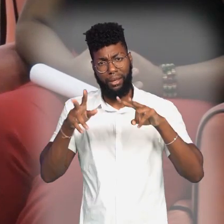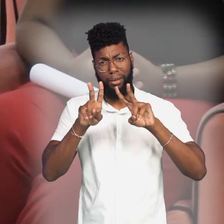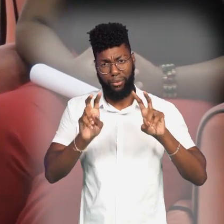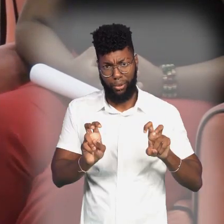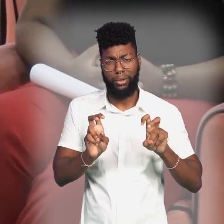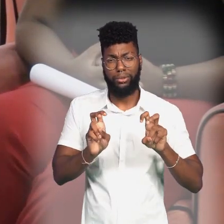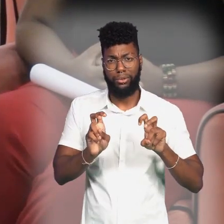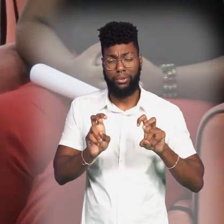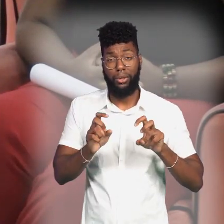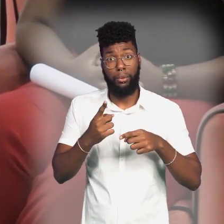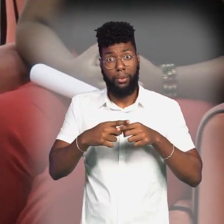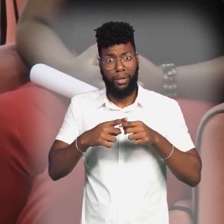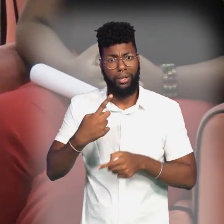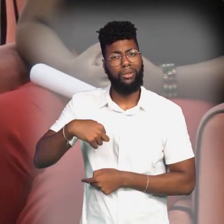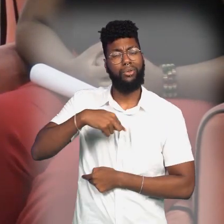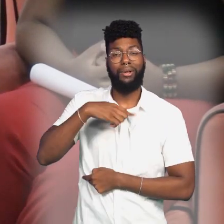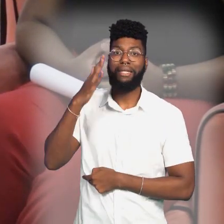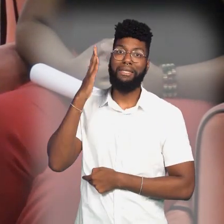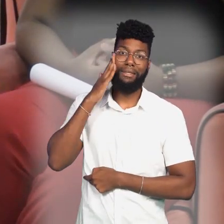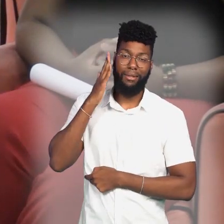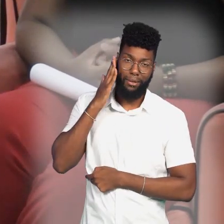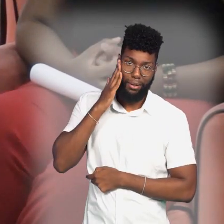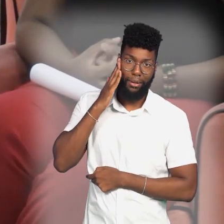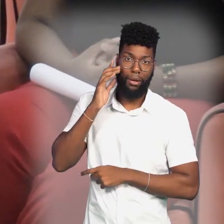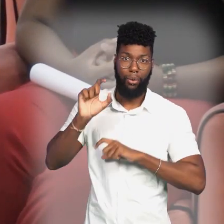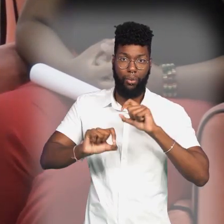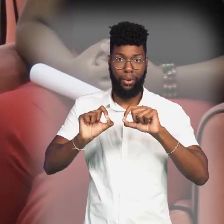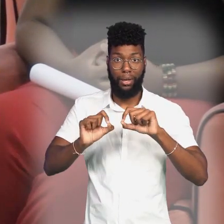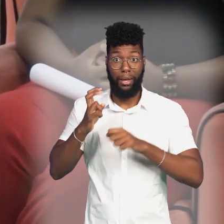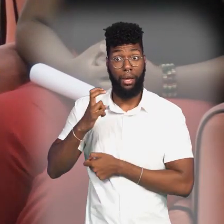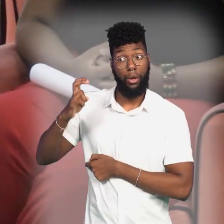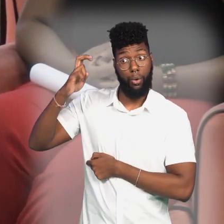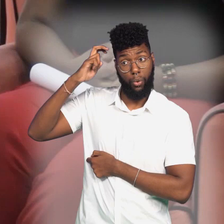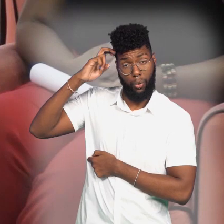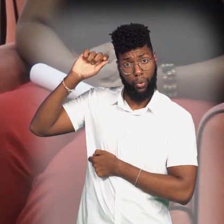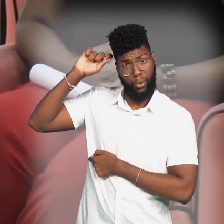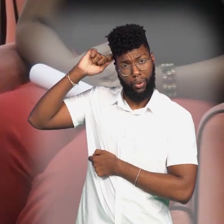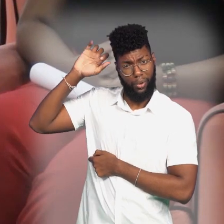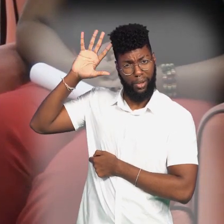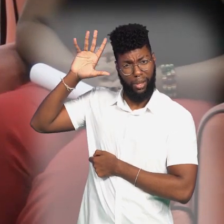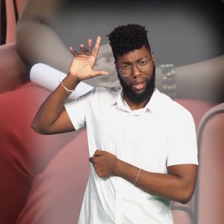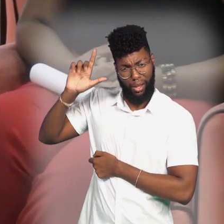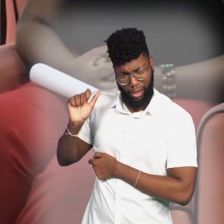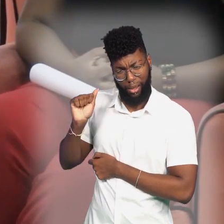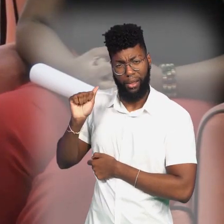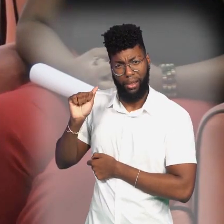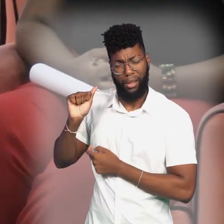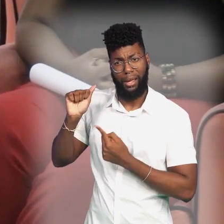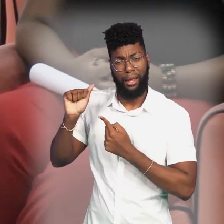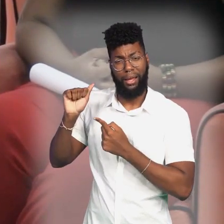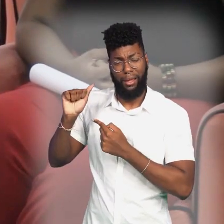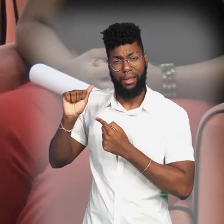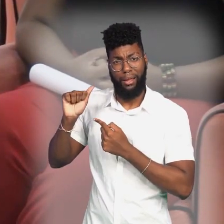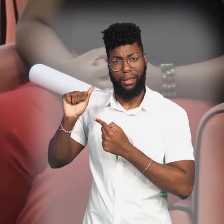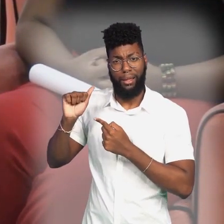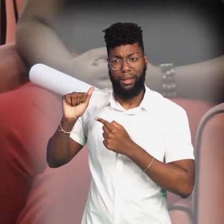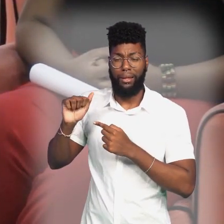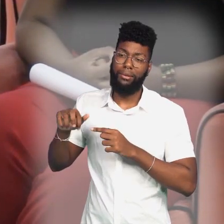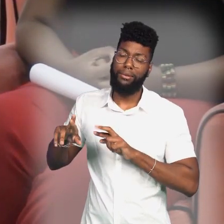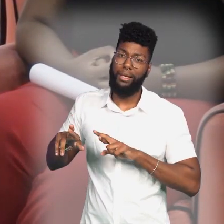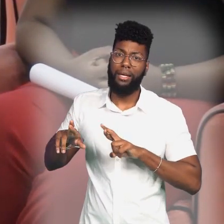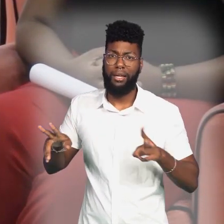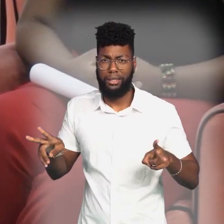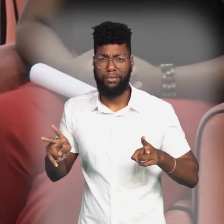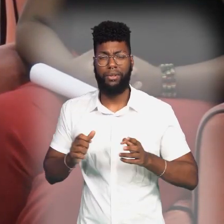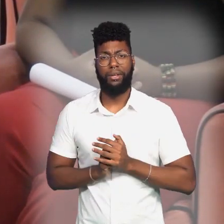Ainda mais quando a gente sabe que a cultura africana não é bem contada, não é bem divulgada. E